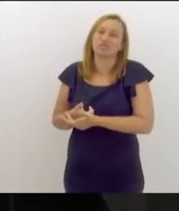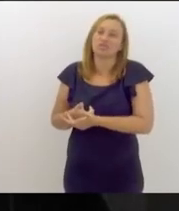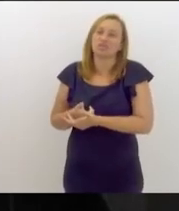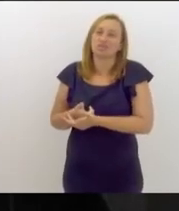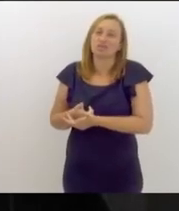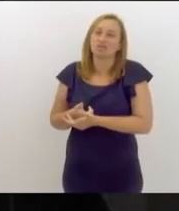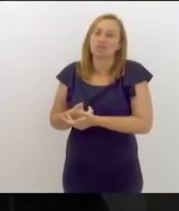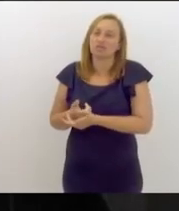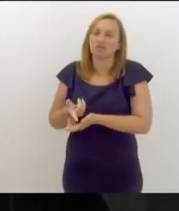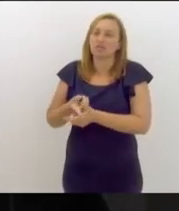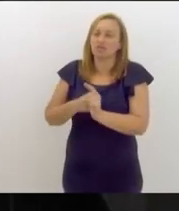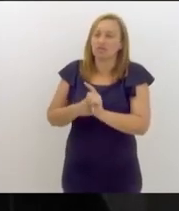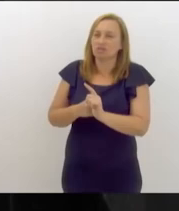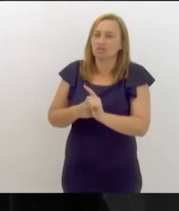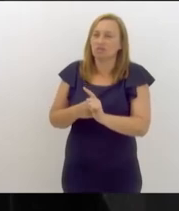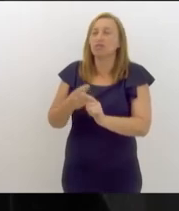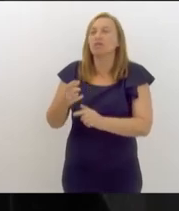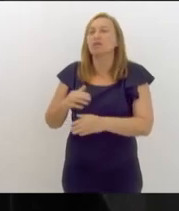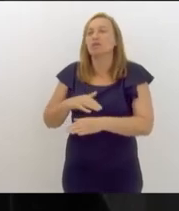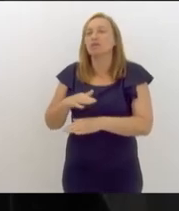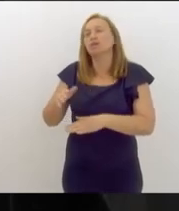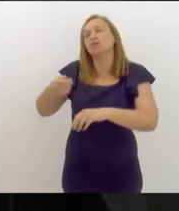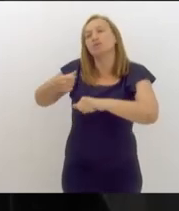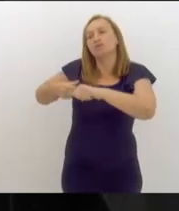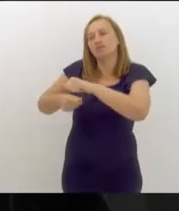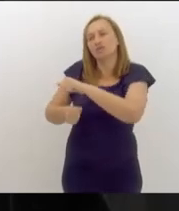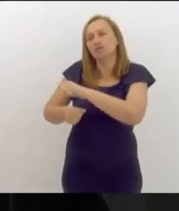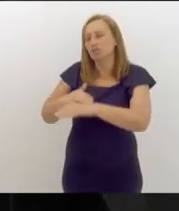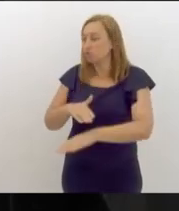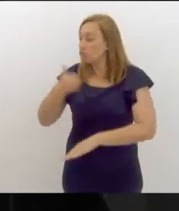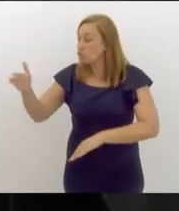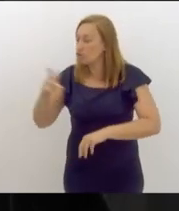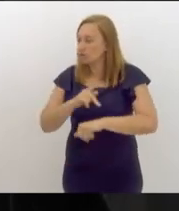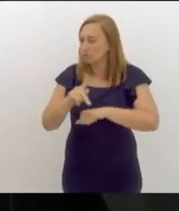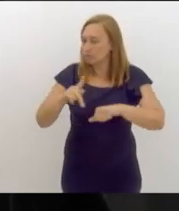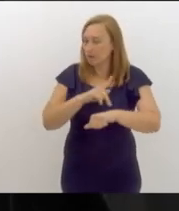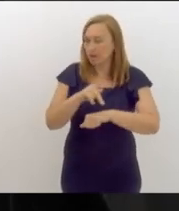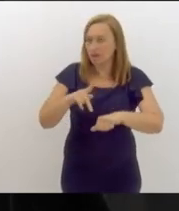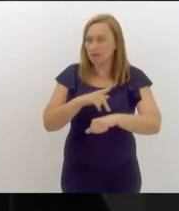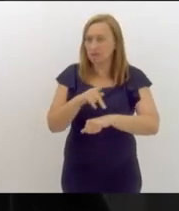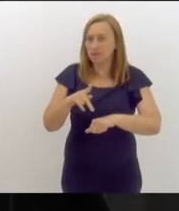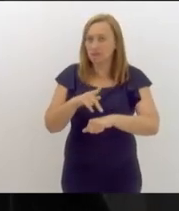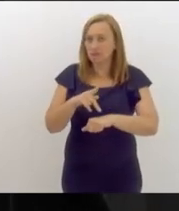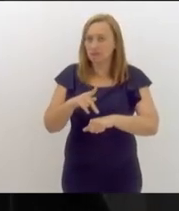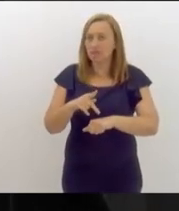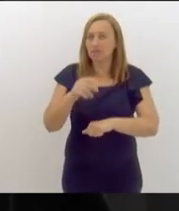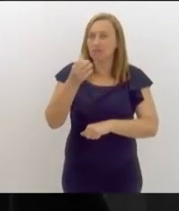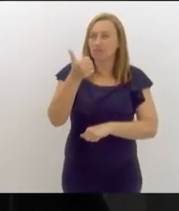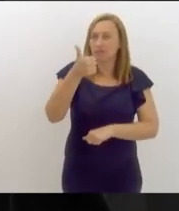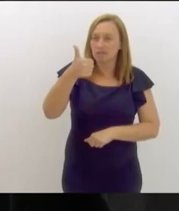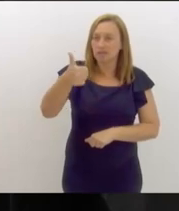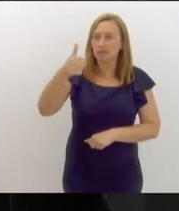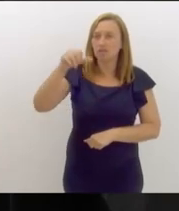dividendos para os investidores estrangeiros no montante de